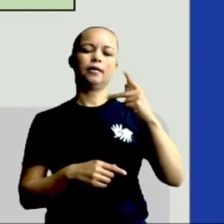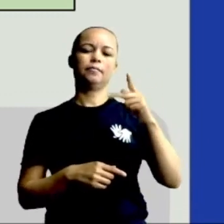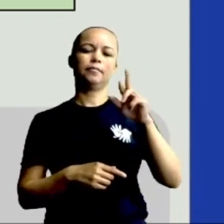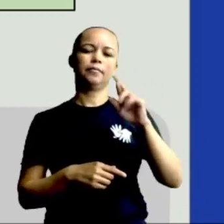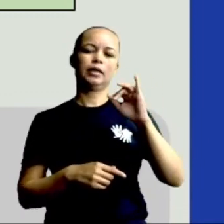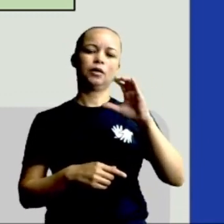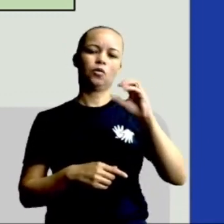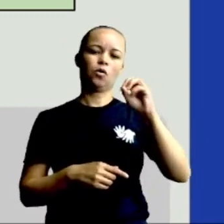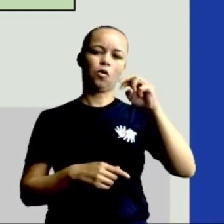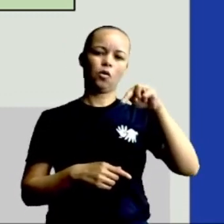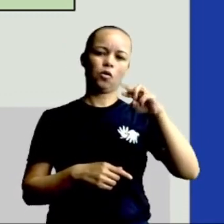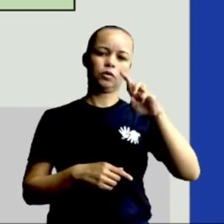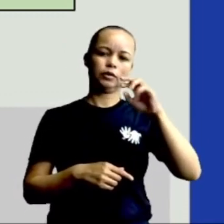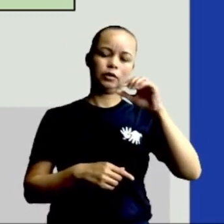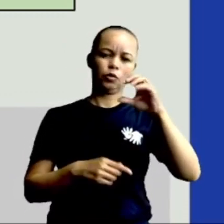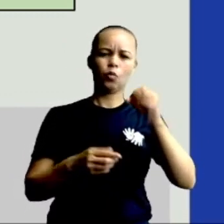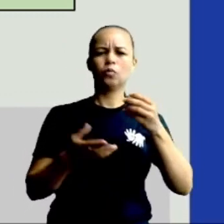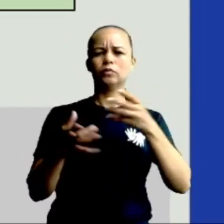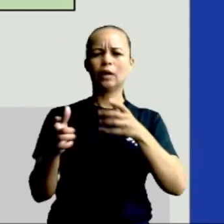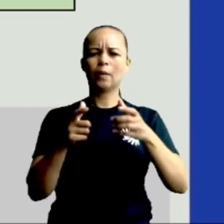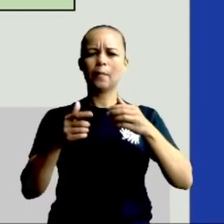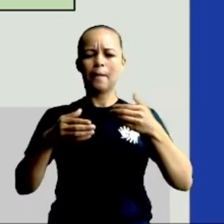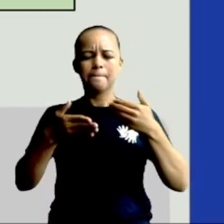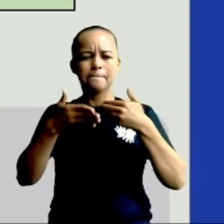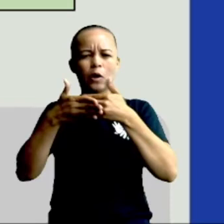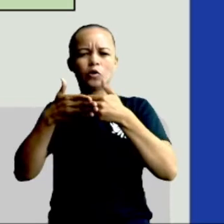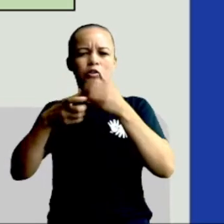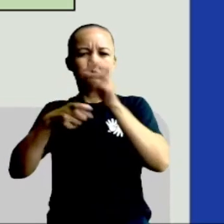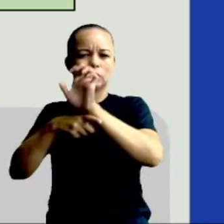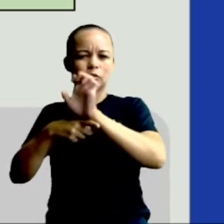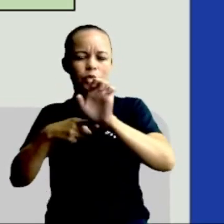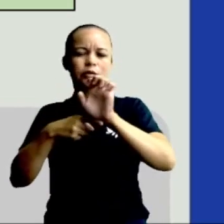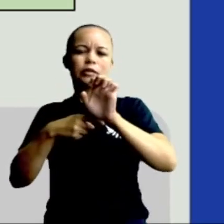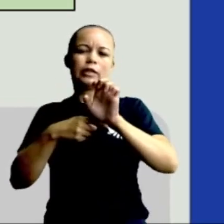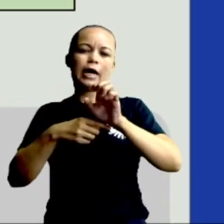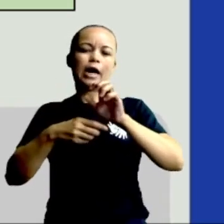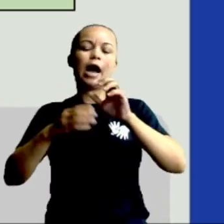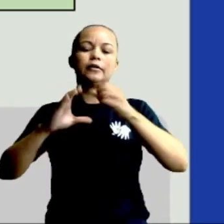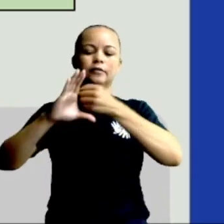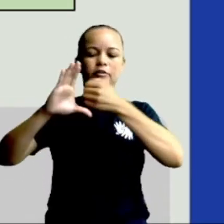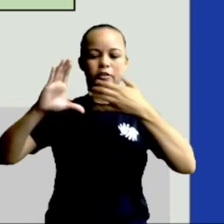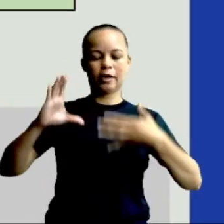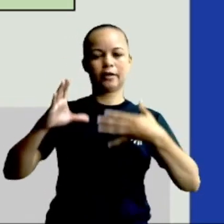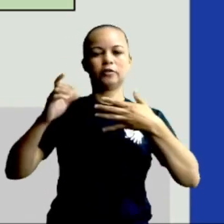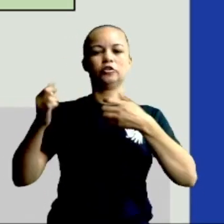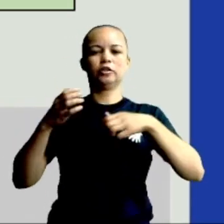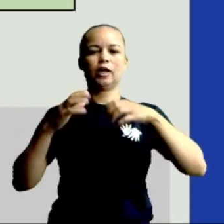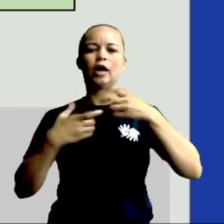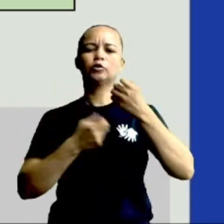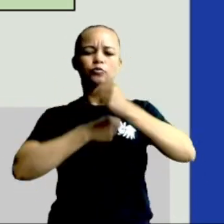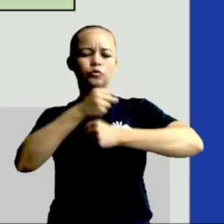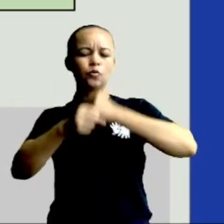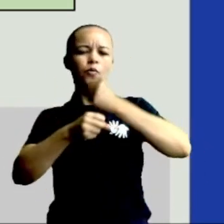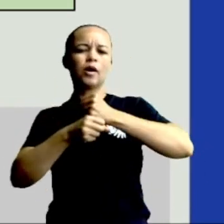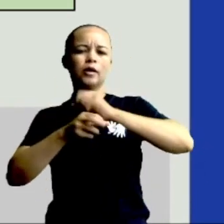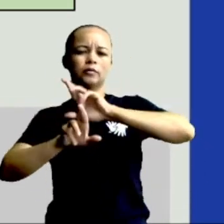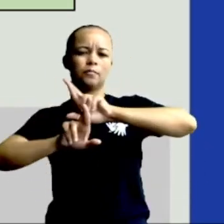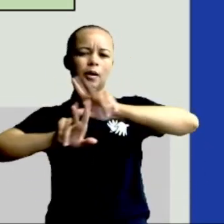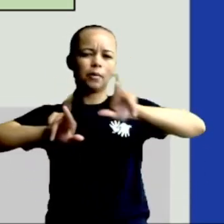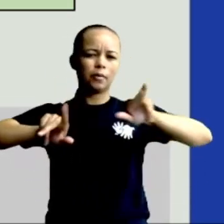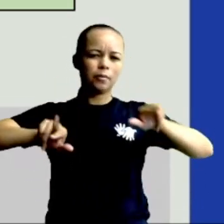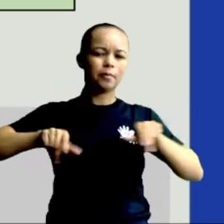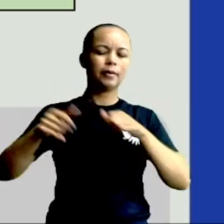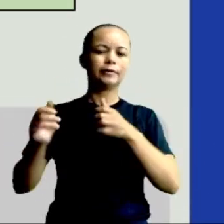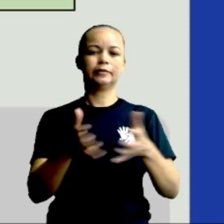Equador, as estações do ano possuem características um pouco diferentes, variando de acordo com a